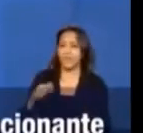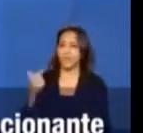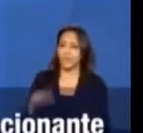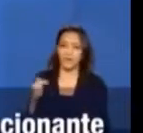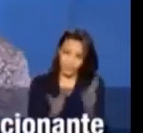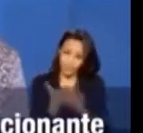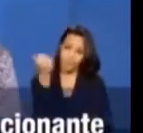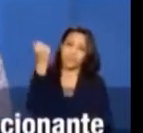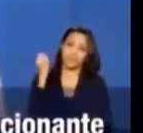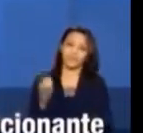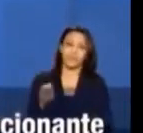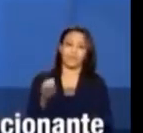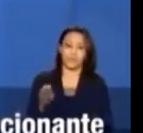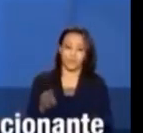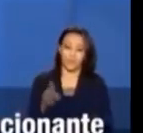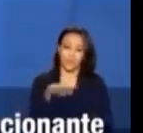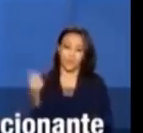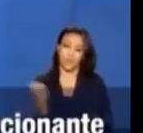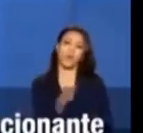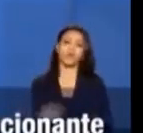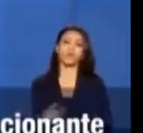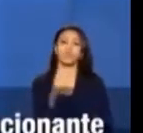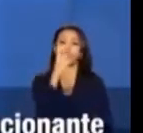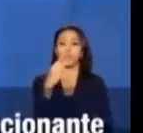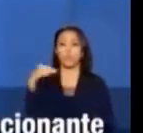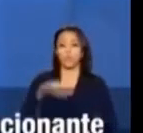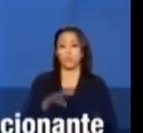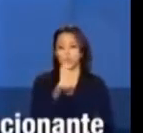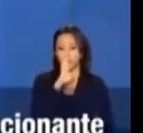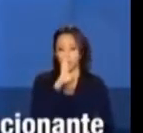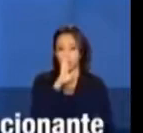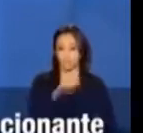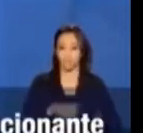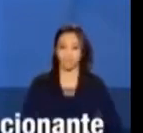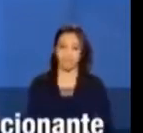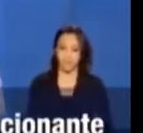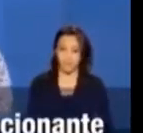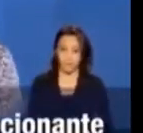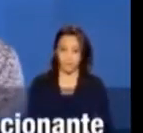em casa, que façamos esse minuto de silêncio.